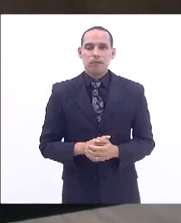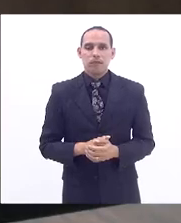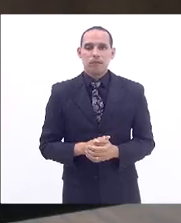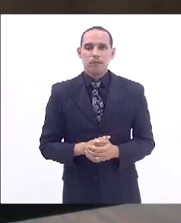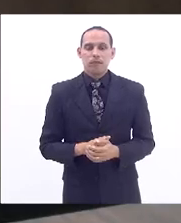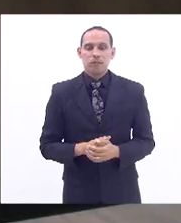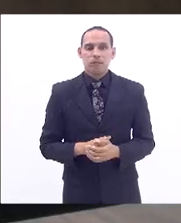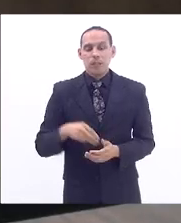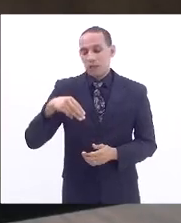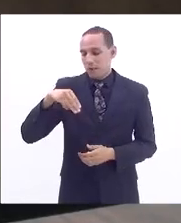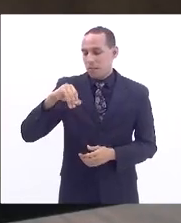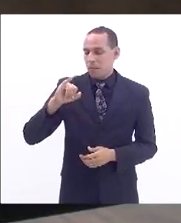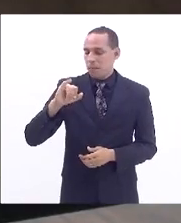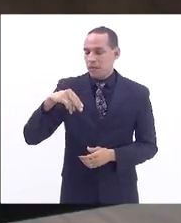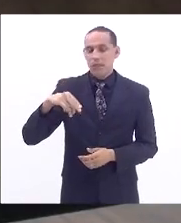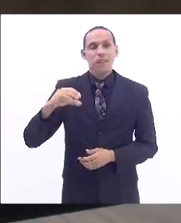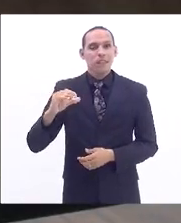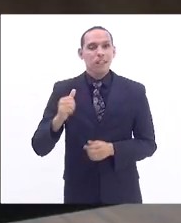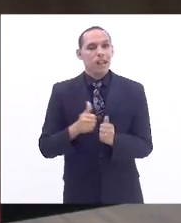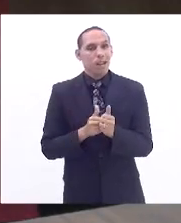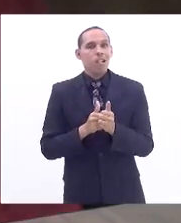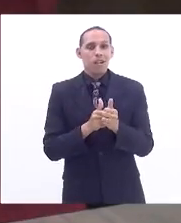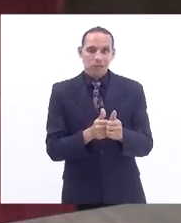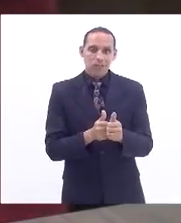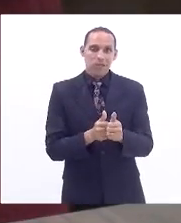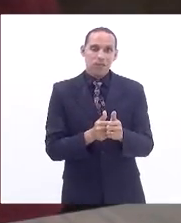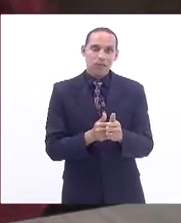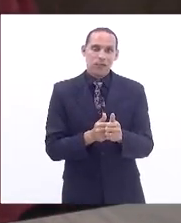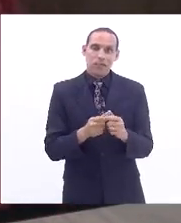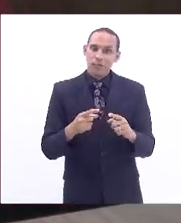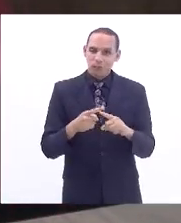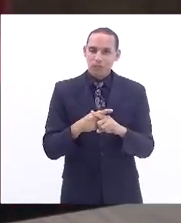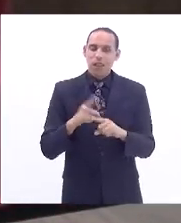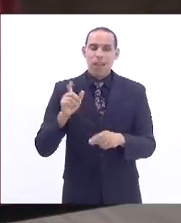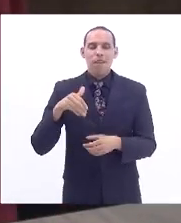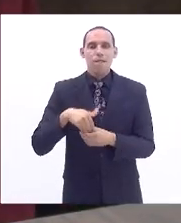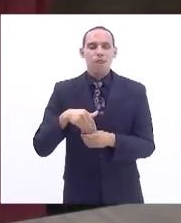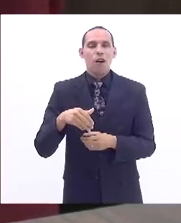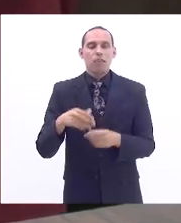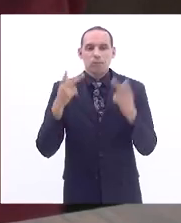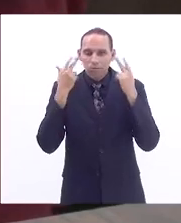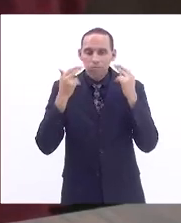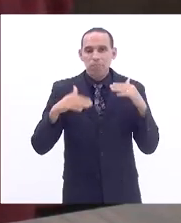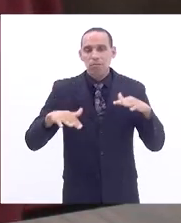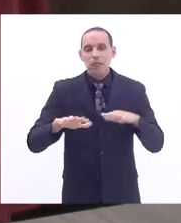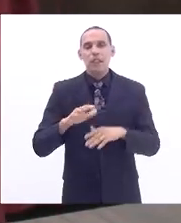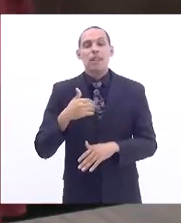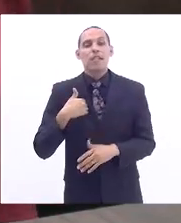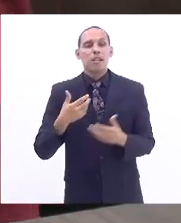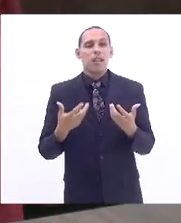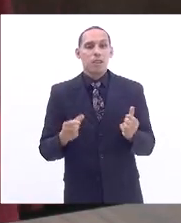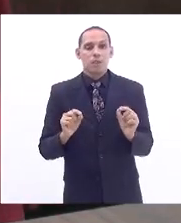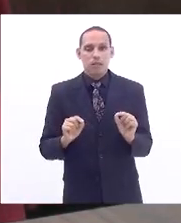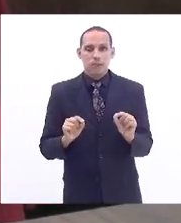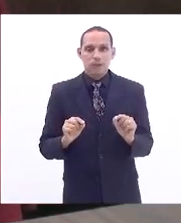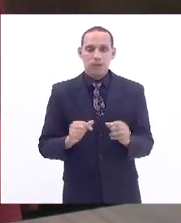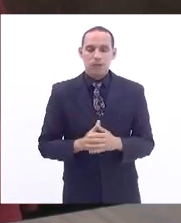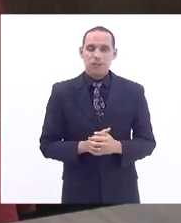deputado Carlos minc acompanhar a divergência eu volto natural eu na verdade quero